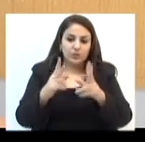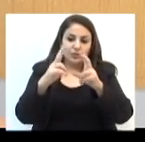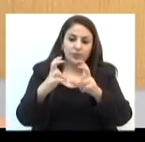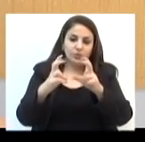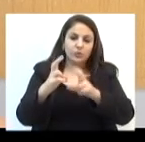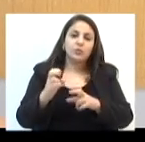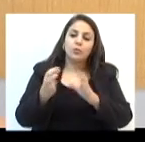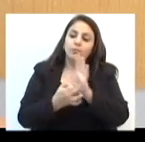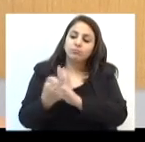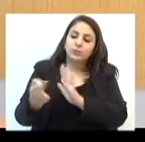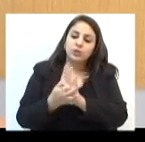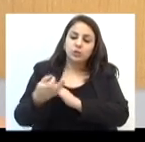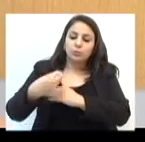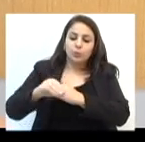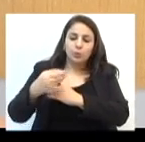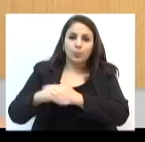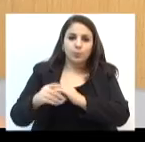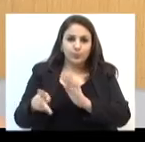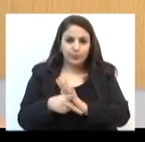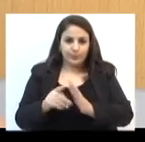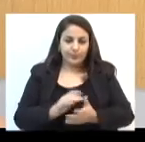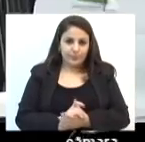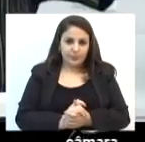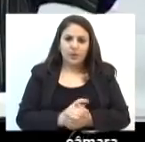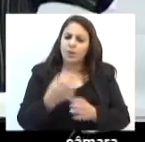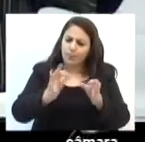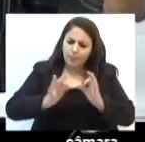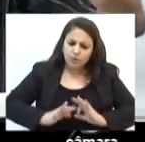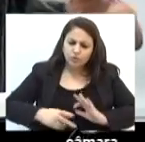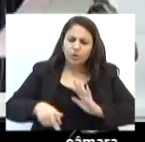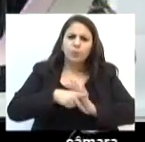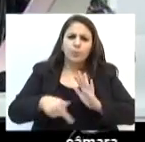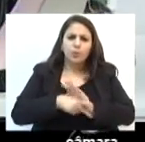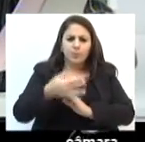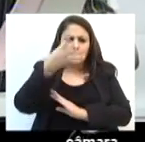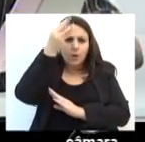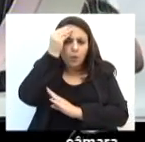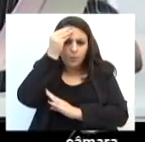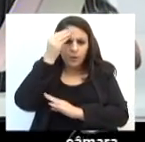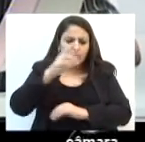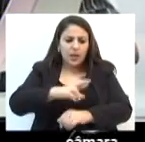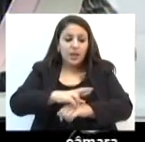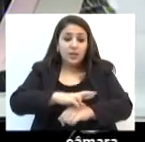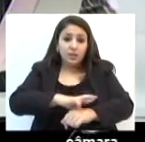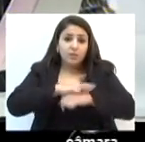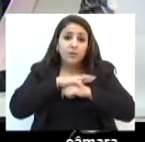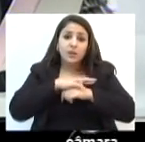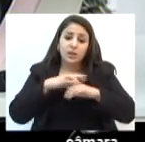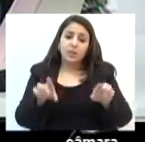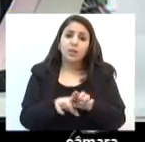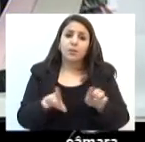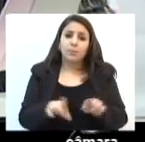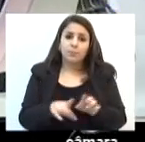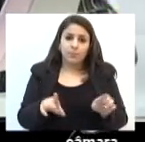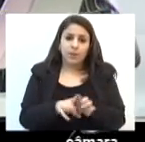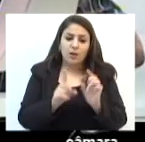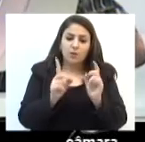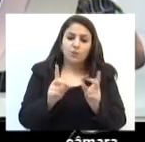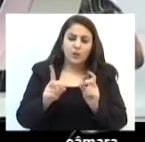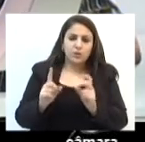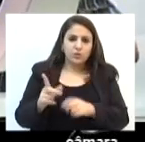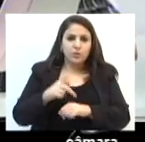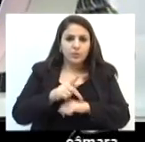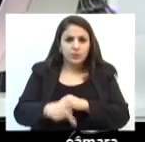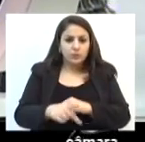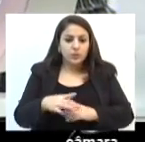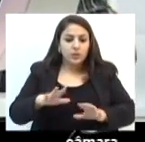assunto foi através de uma indicação sua. Esse é o projeto para defender o comerciante de Passo Fundo, para defender aquele